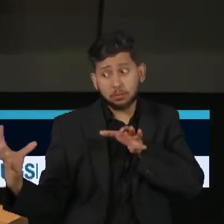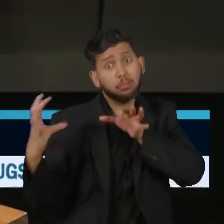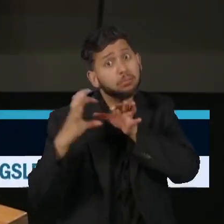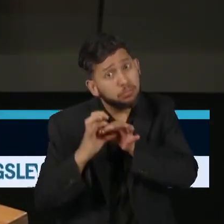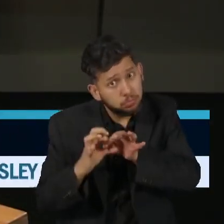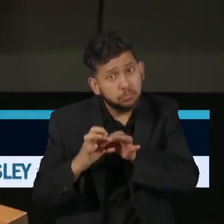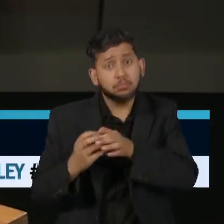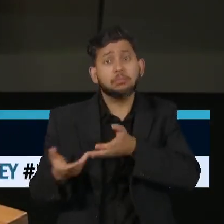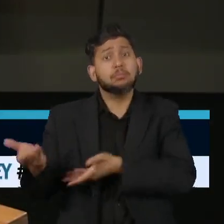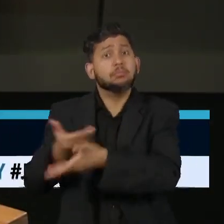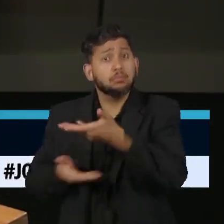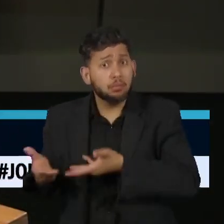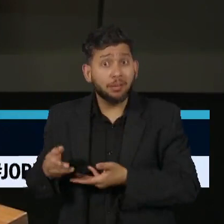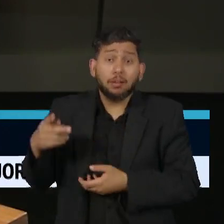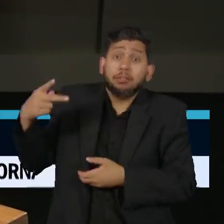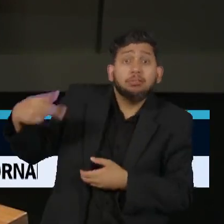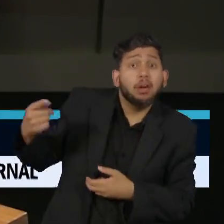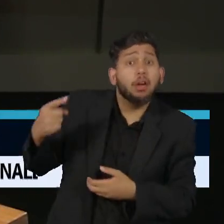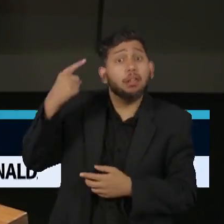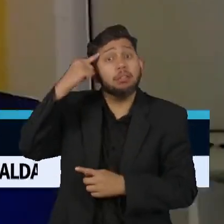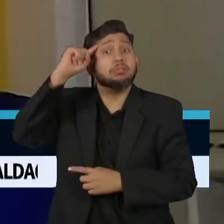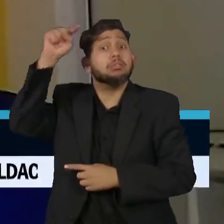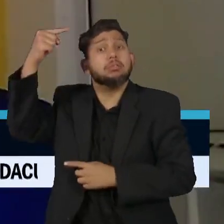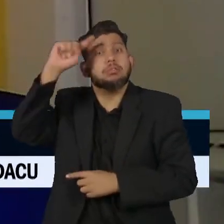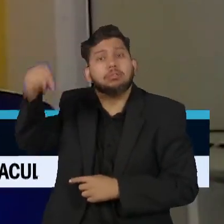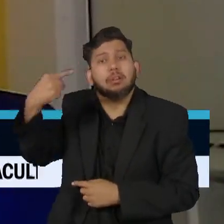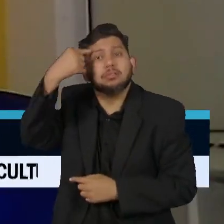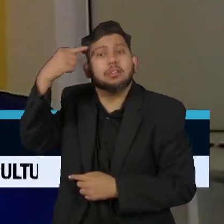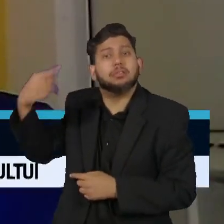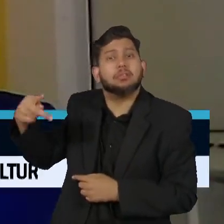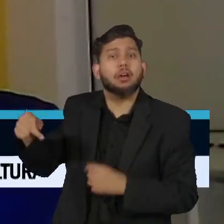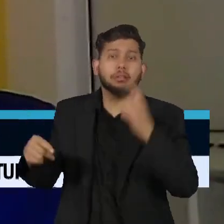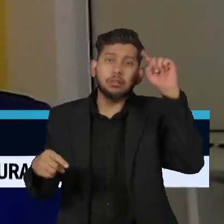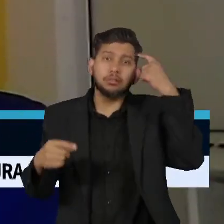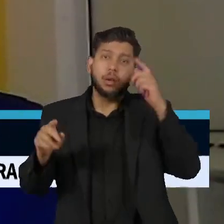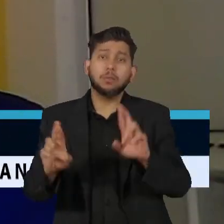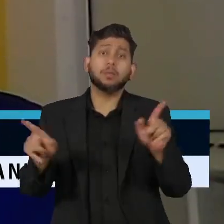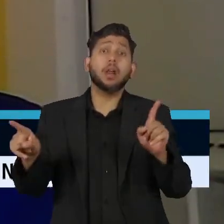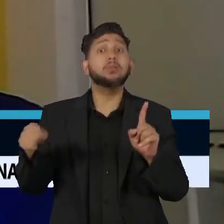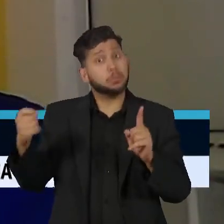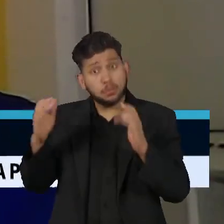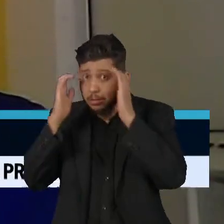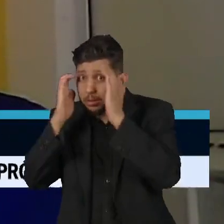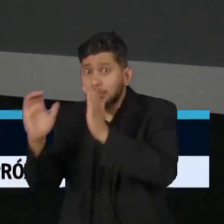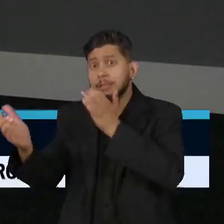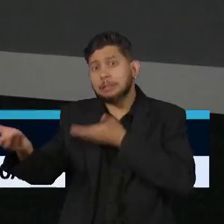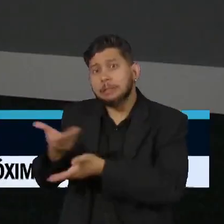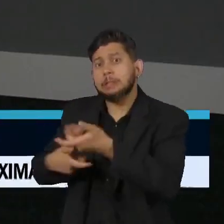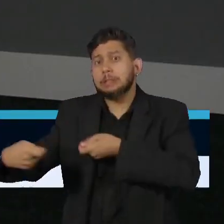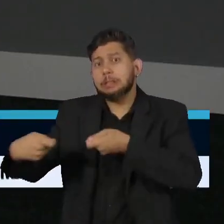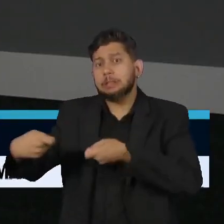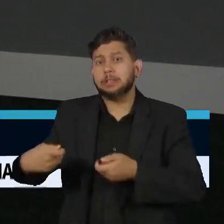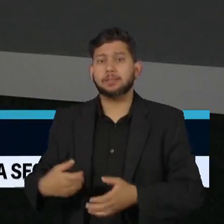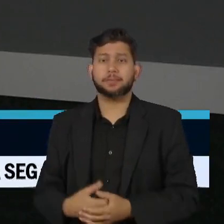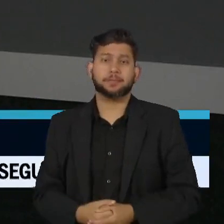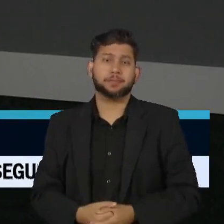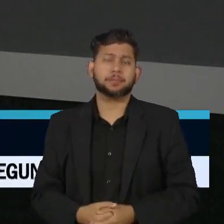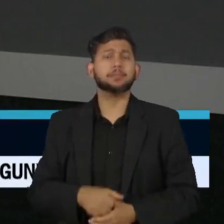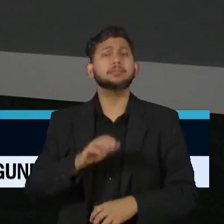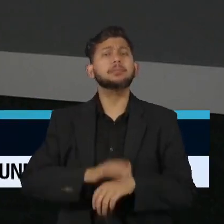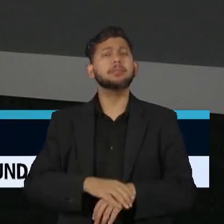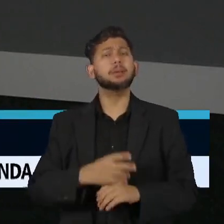considerar as preferências políticas que existem e que são dominantes no parlamento. Isso é importante de se destacar. O presidente da